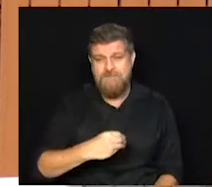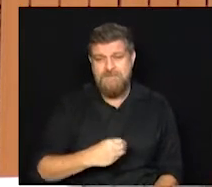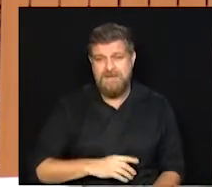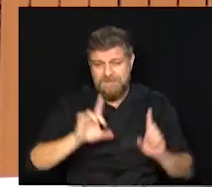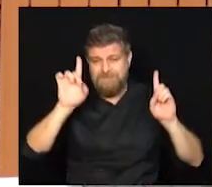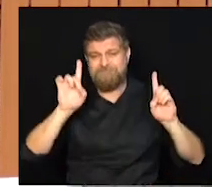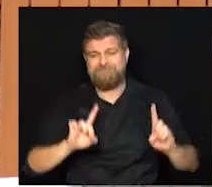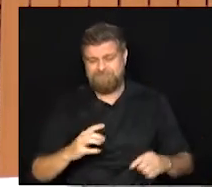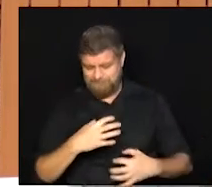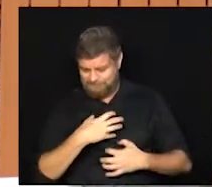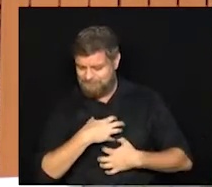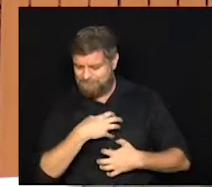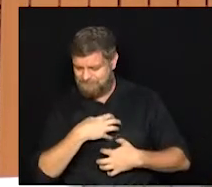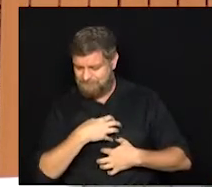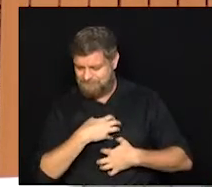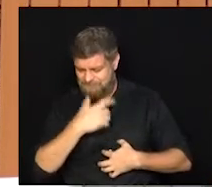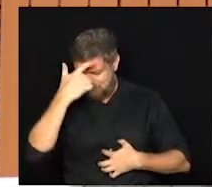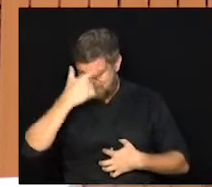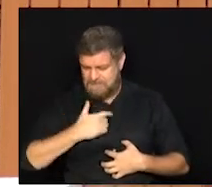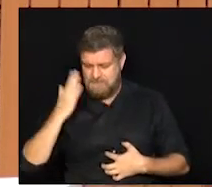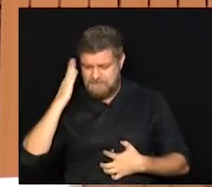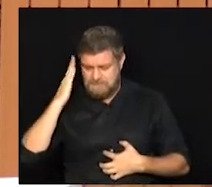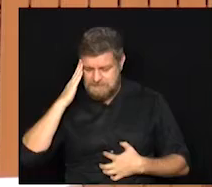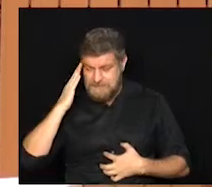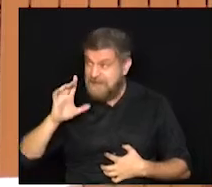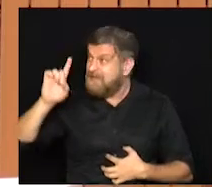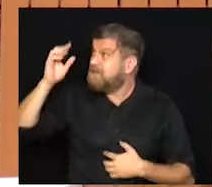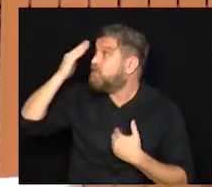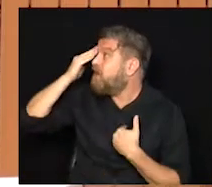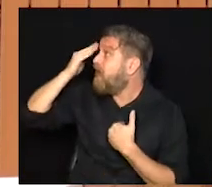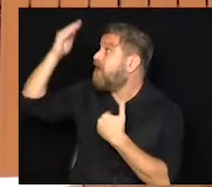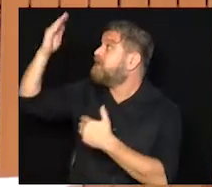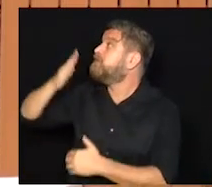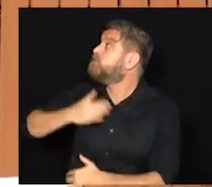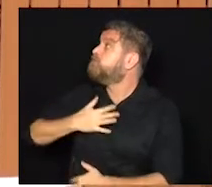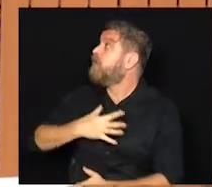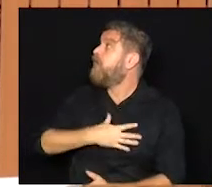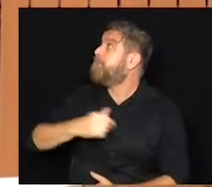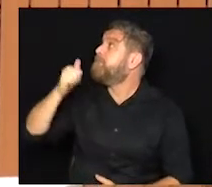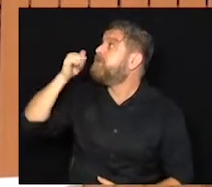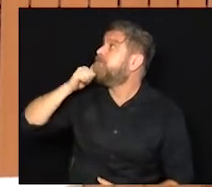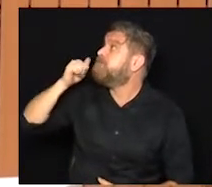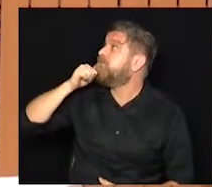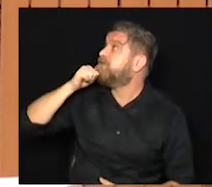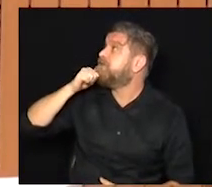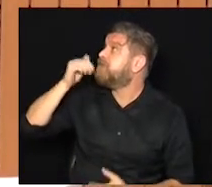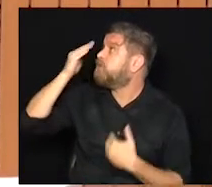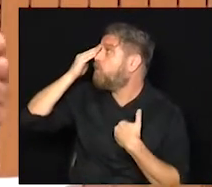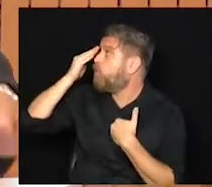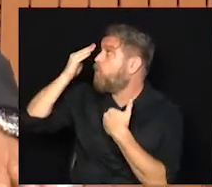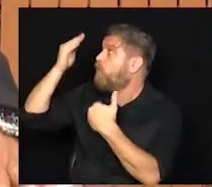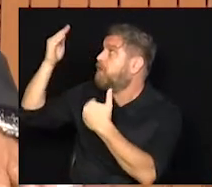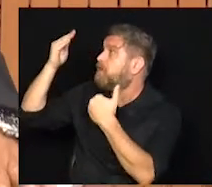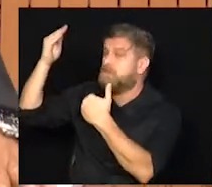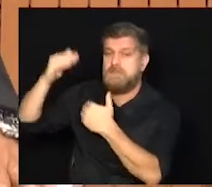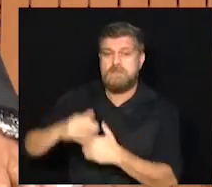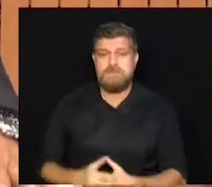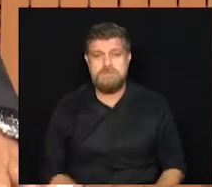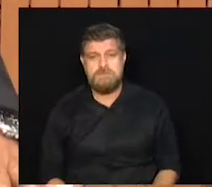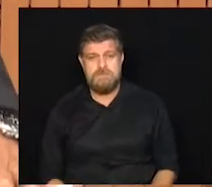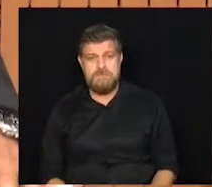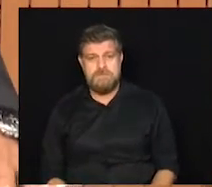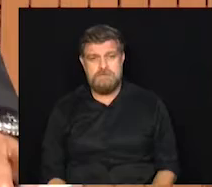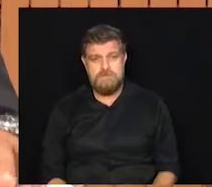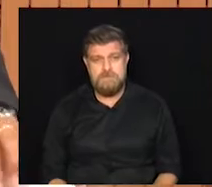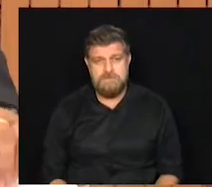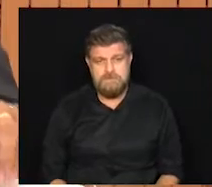sentimento... hoje, eu só tenho a agradecer a Deus pela filha que tenho, que Deus realmente... o que não é para você